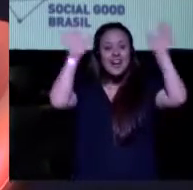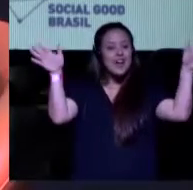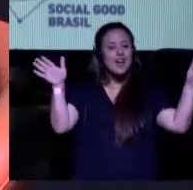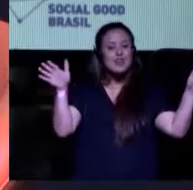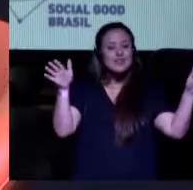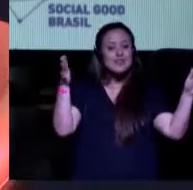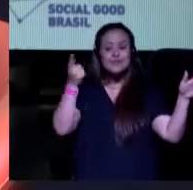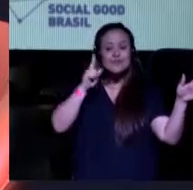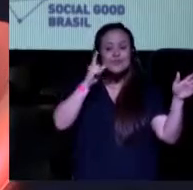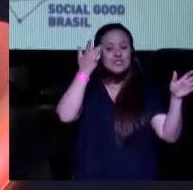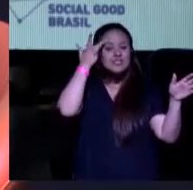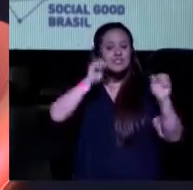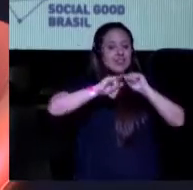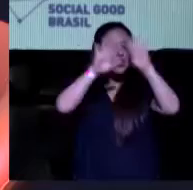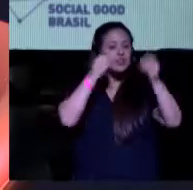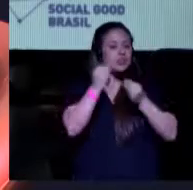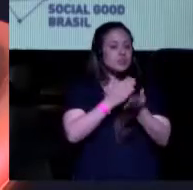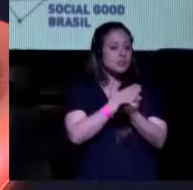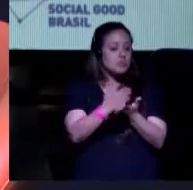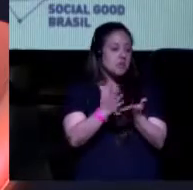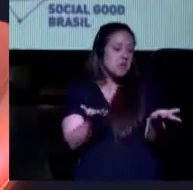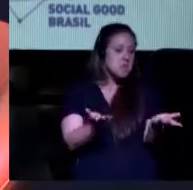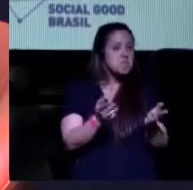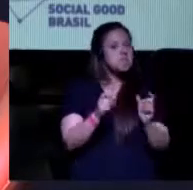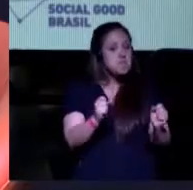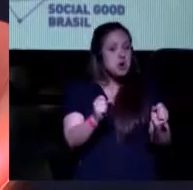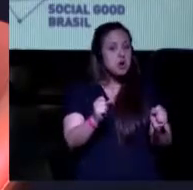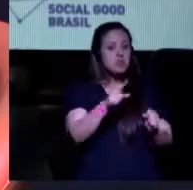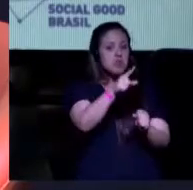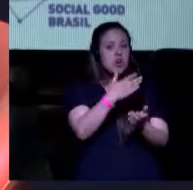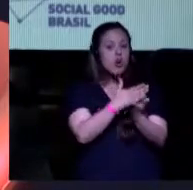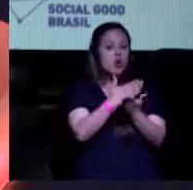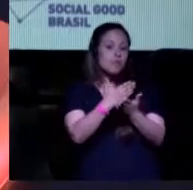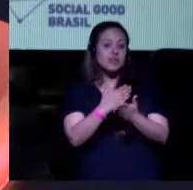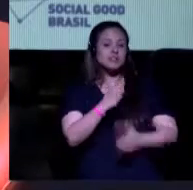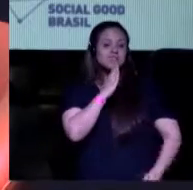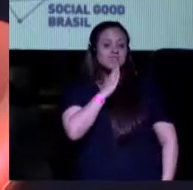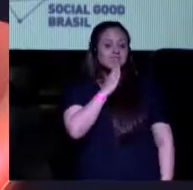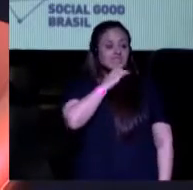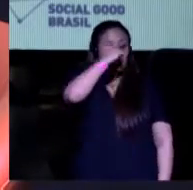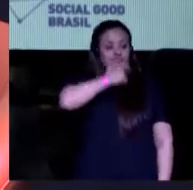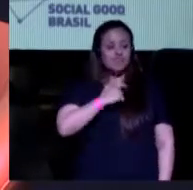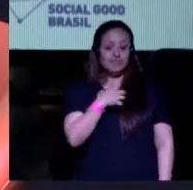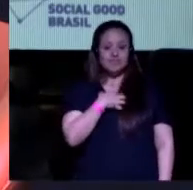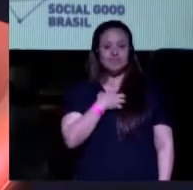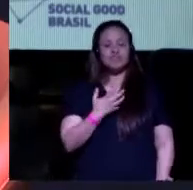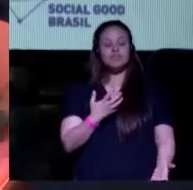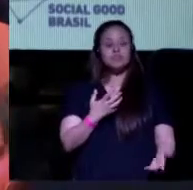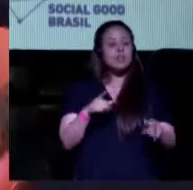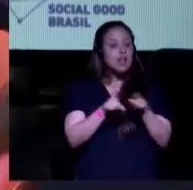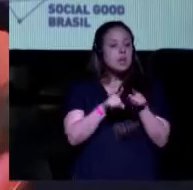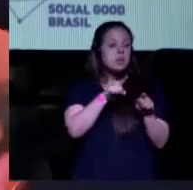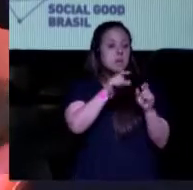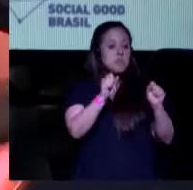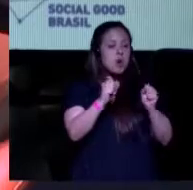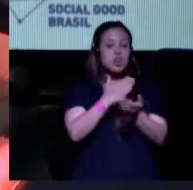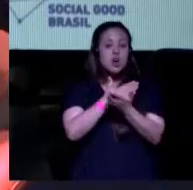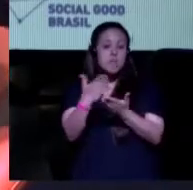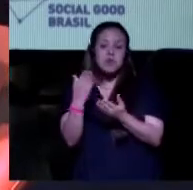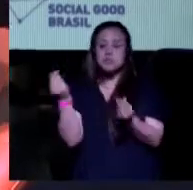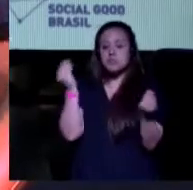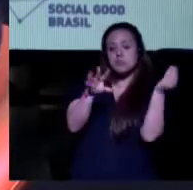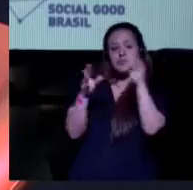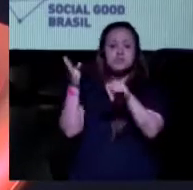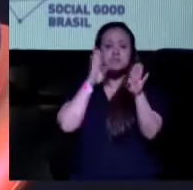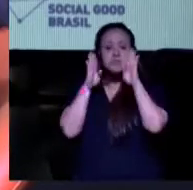blog que você pode fazer postagens online começando grupo i a iii do grupo do facebook muitas pessoas vão colaborar isso já é um